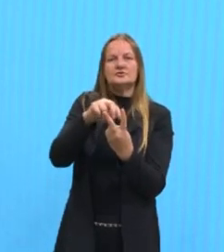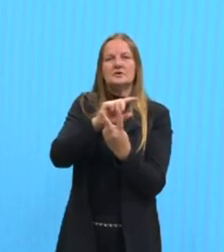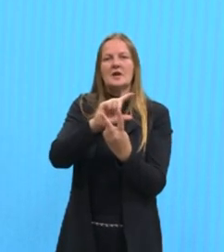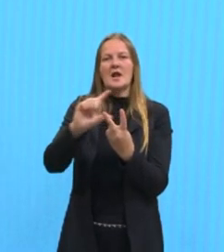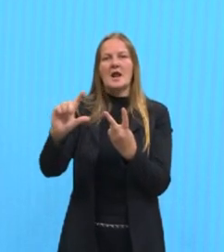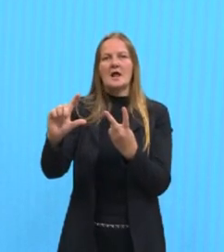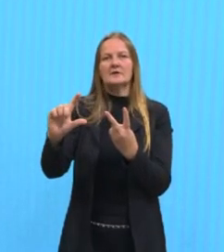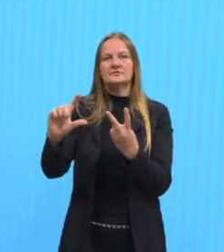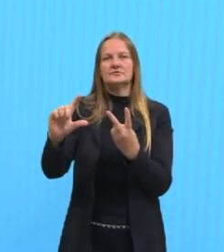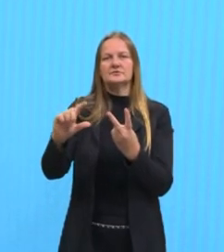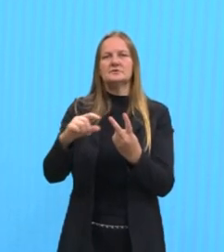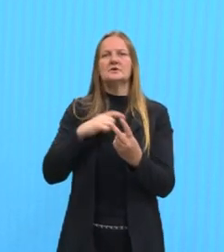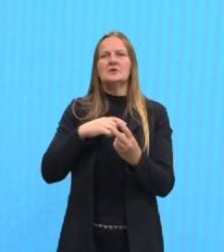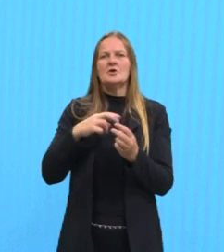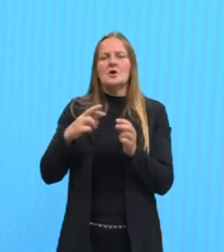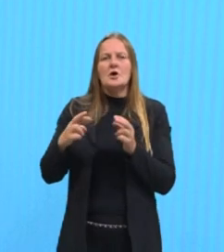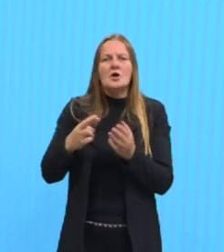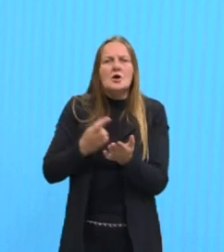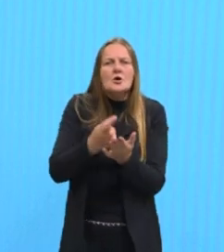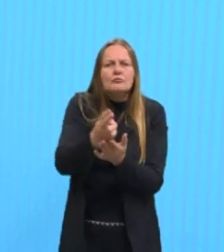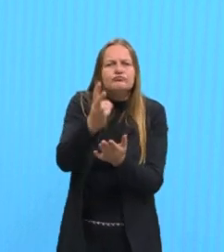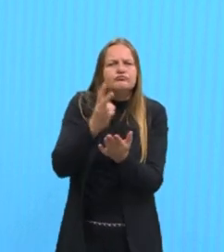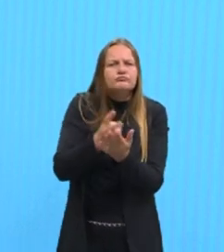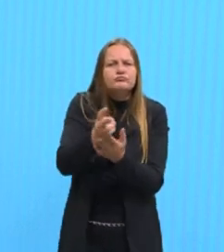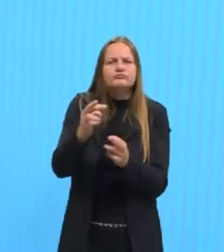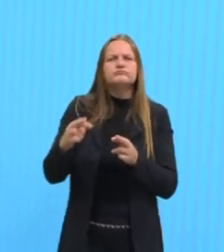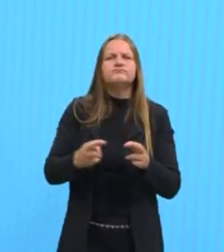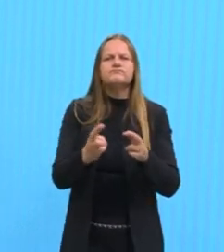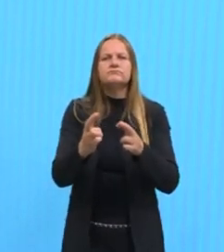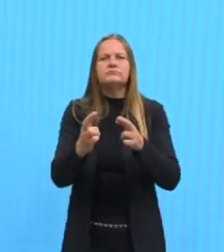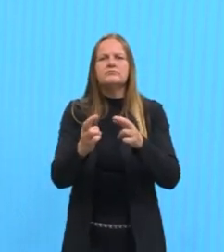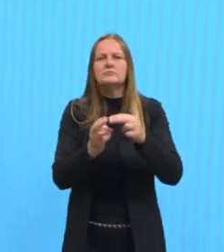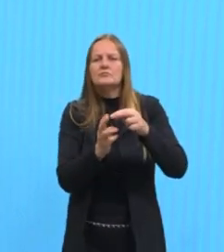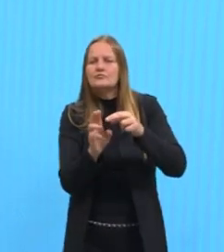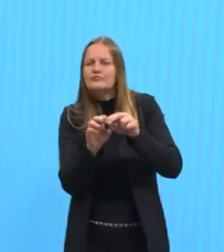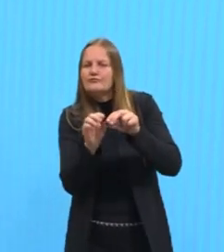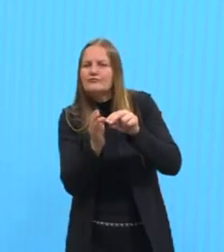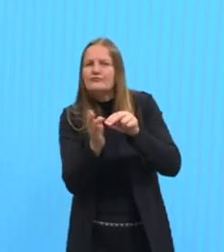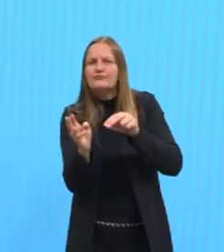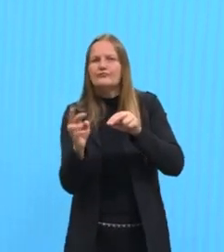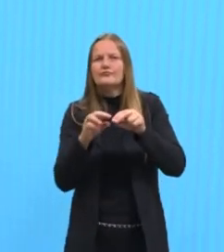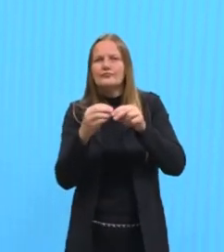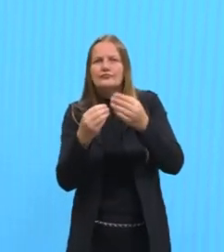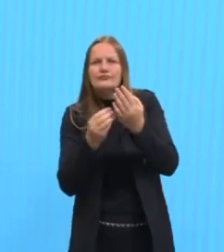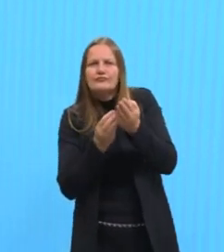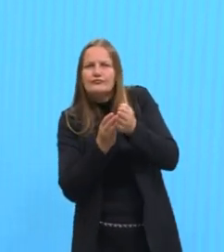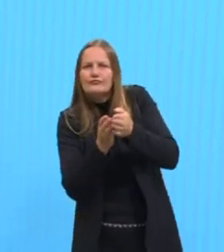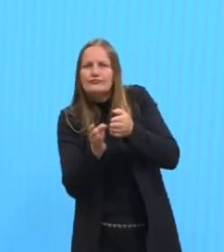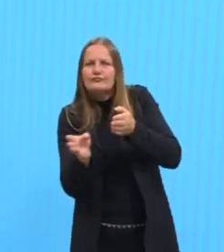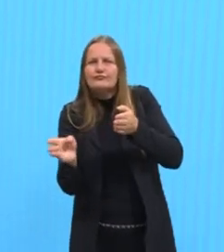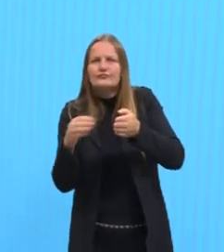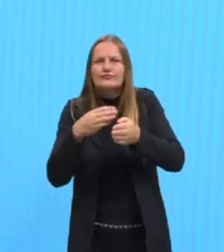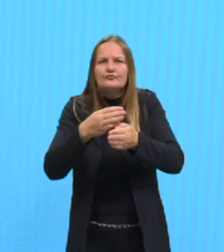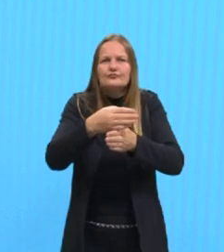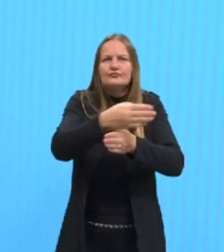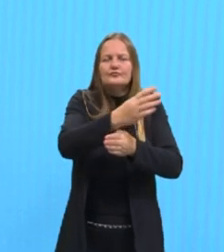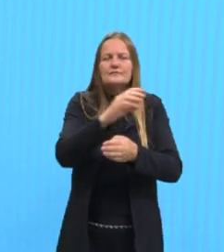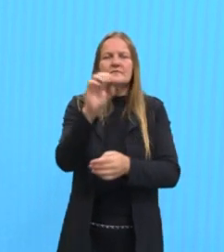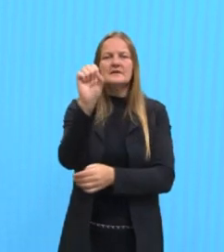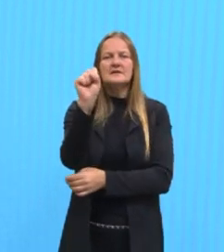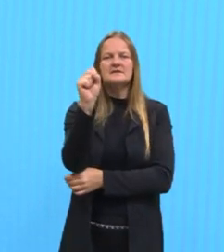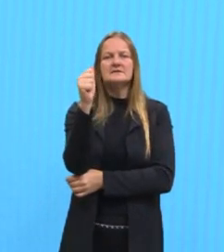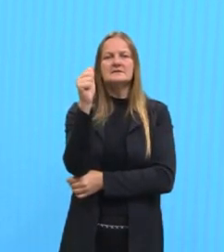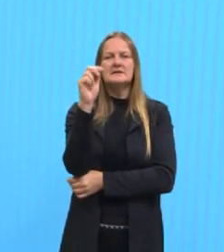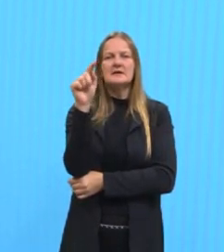ele vai ligar esse rio perene que é um rio permanente com 11 leitos de rios mas que são sazonais